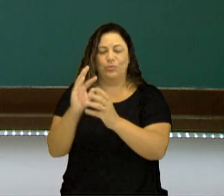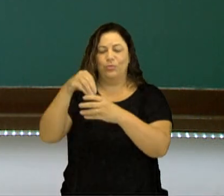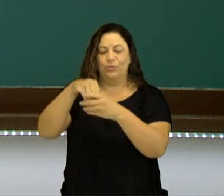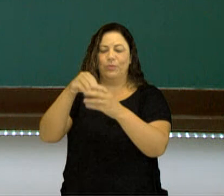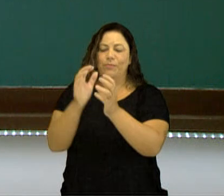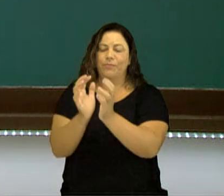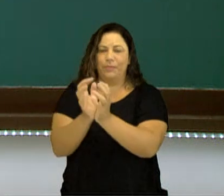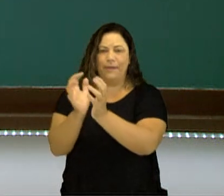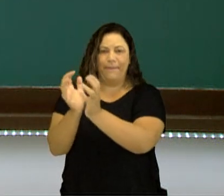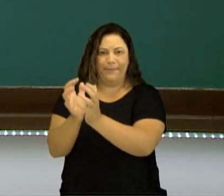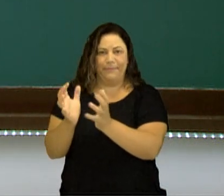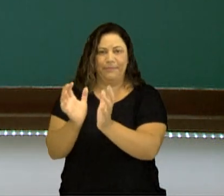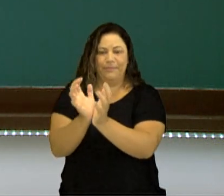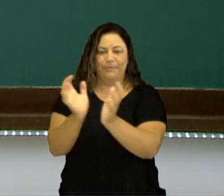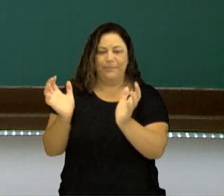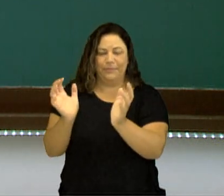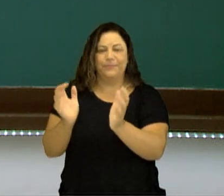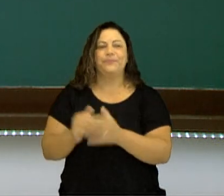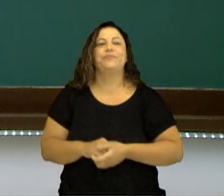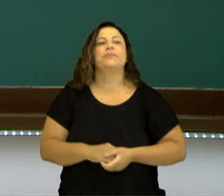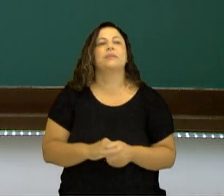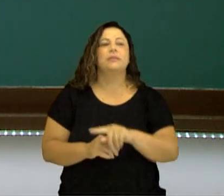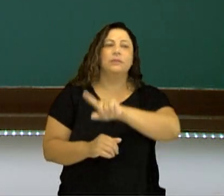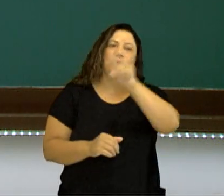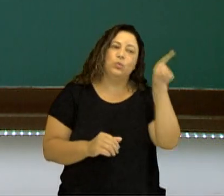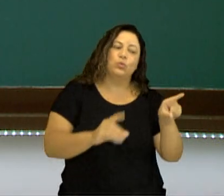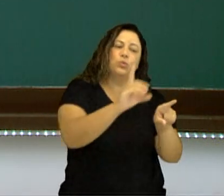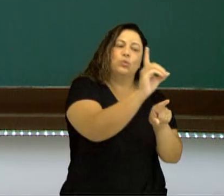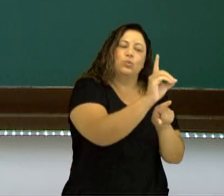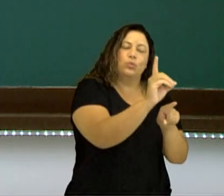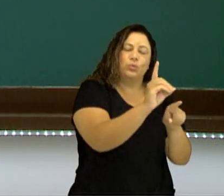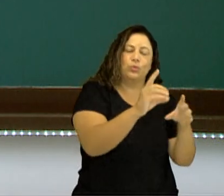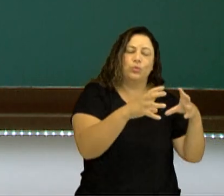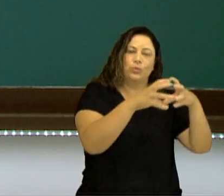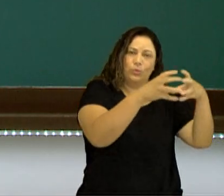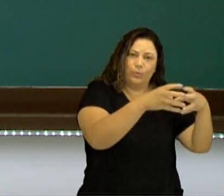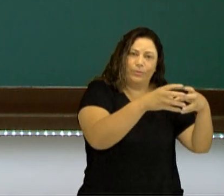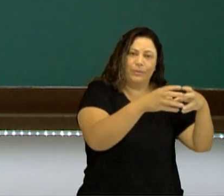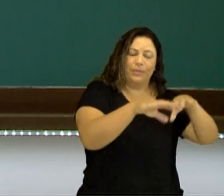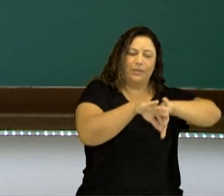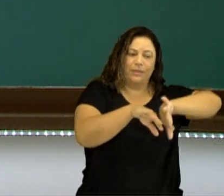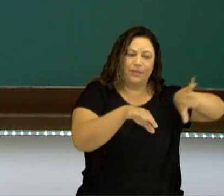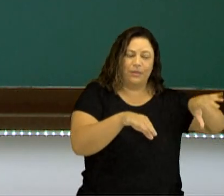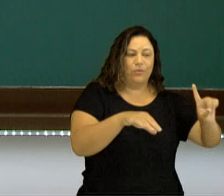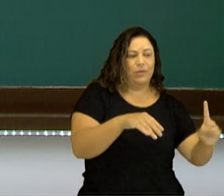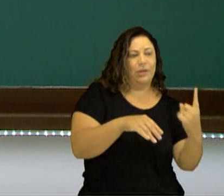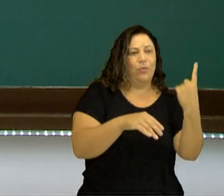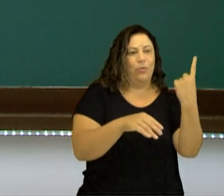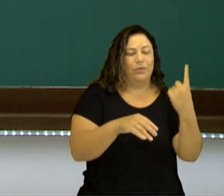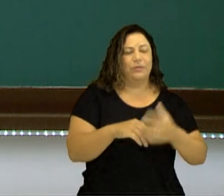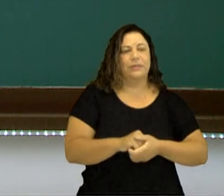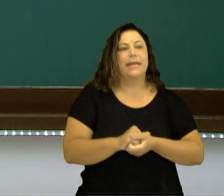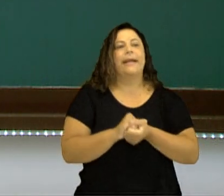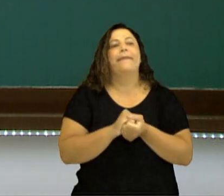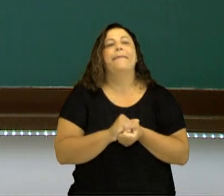do contradomínio. E o conjunto domínio, ele é separado e ele é único, tá bom?